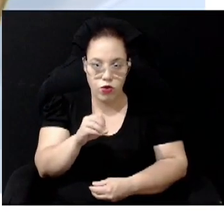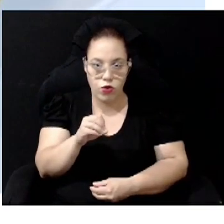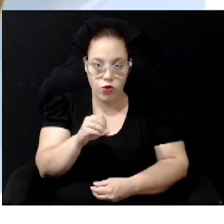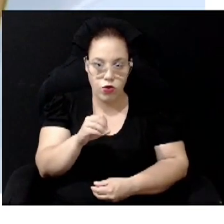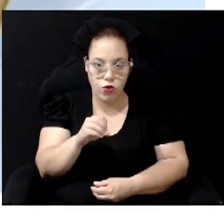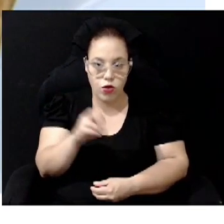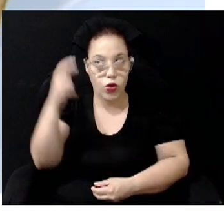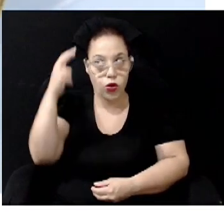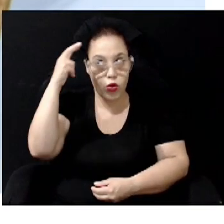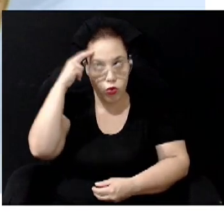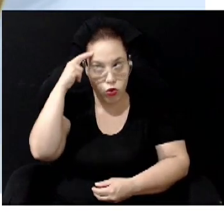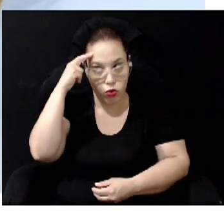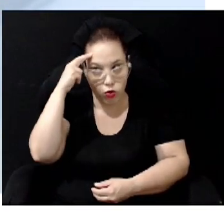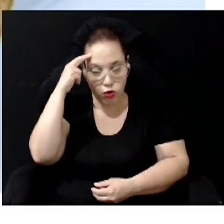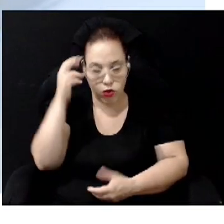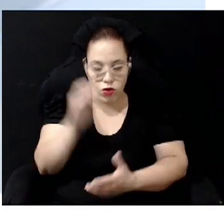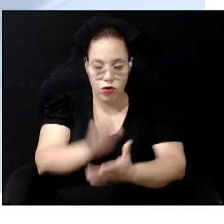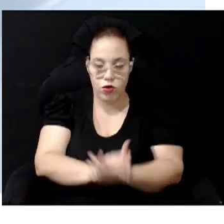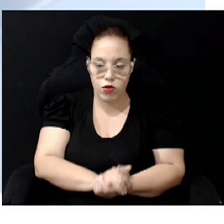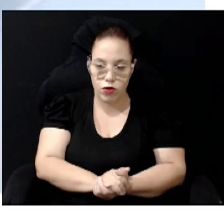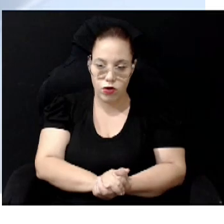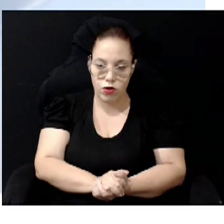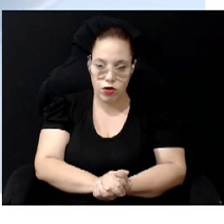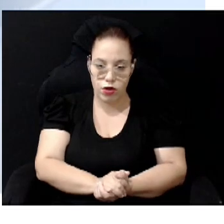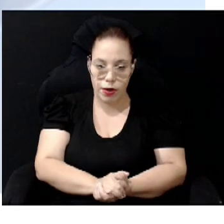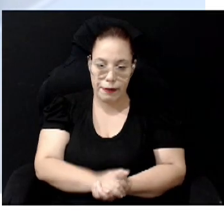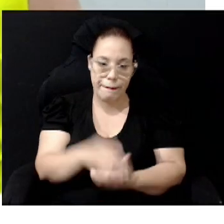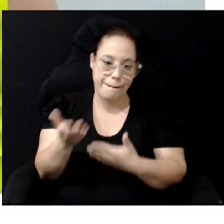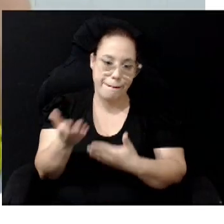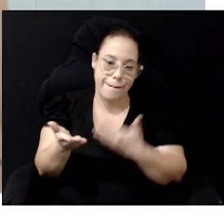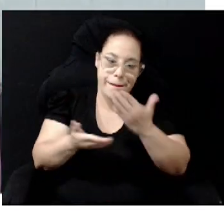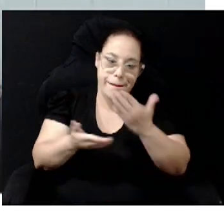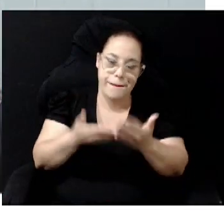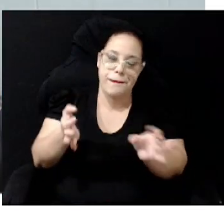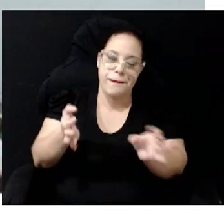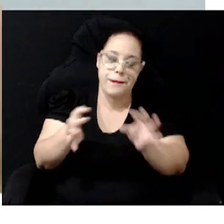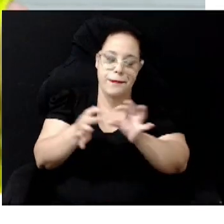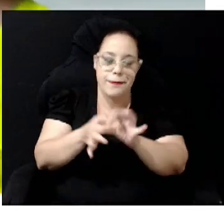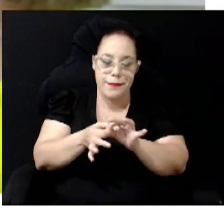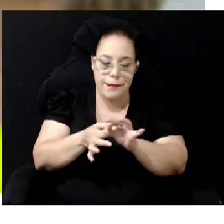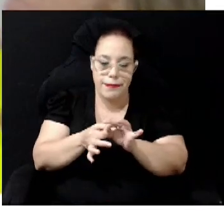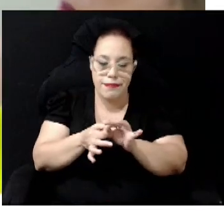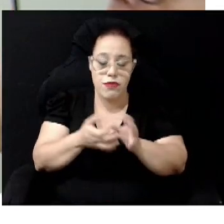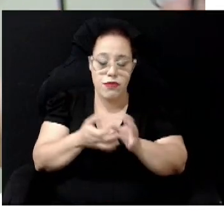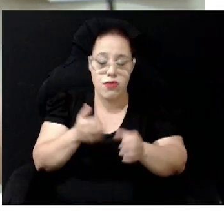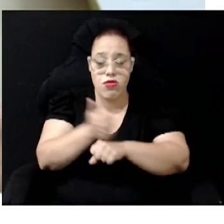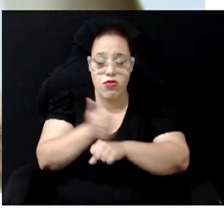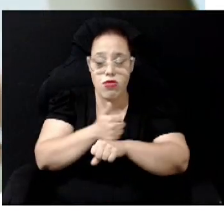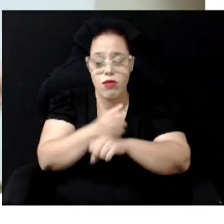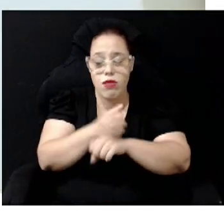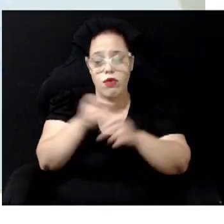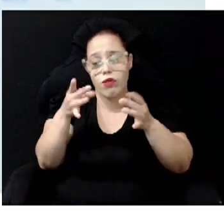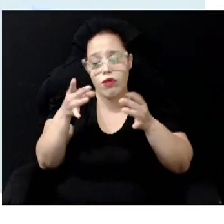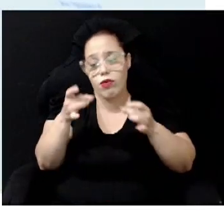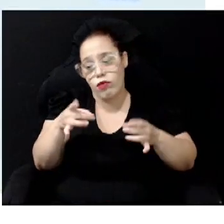que são elementos que acabam agregando formações específicas aos nossos